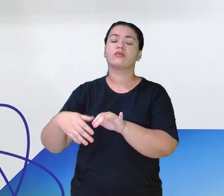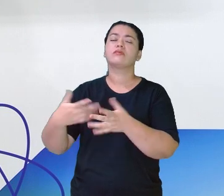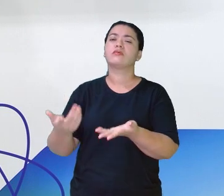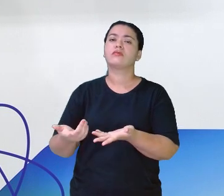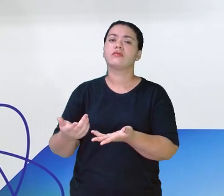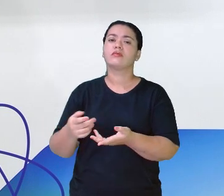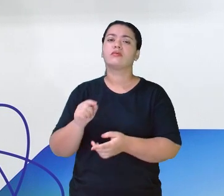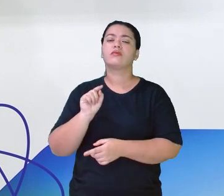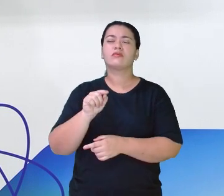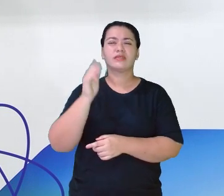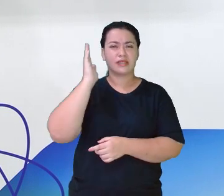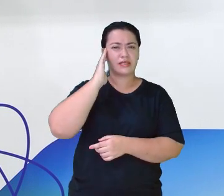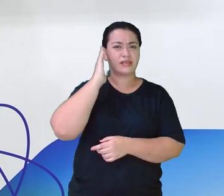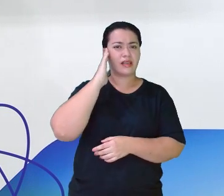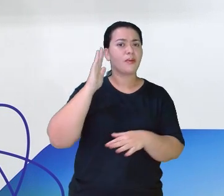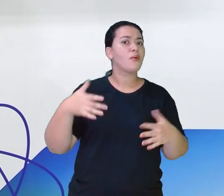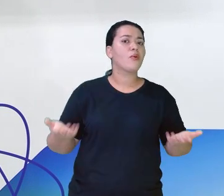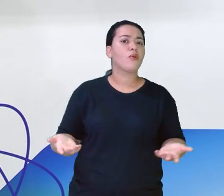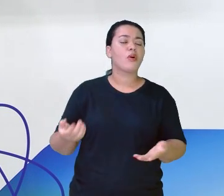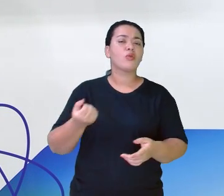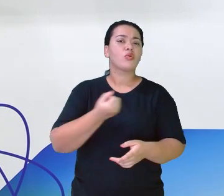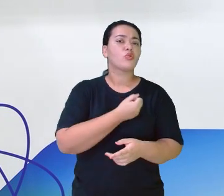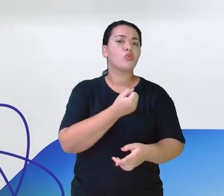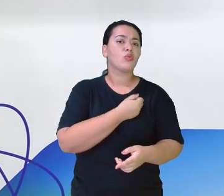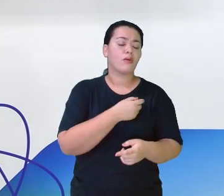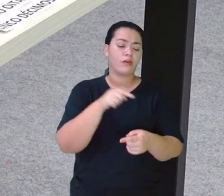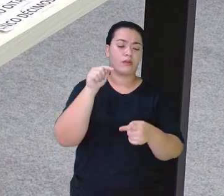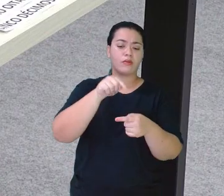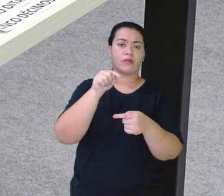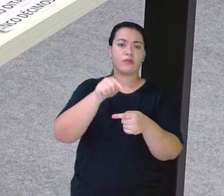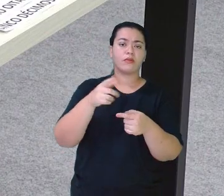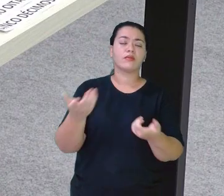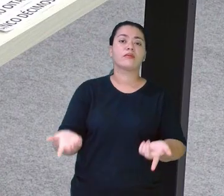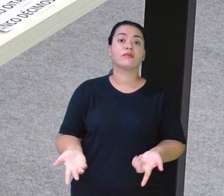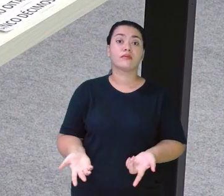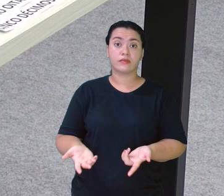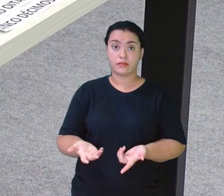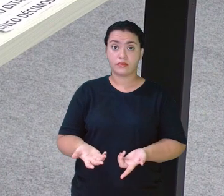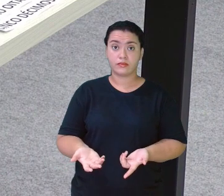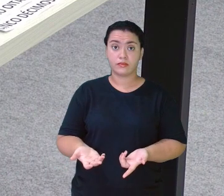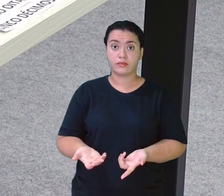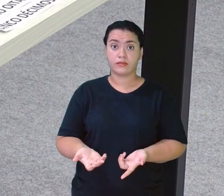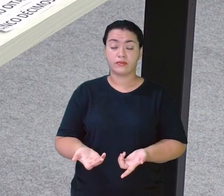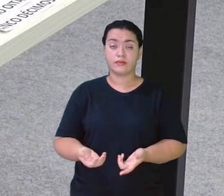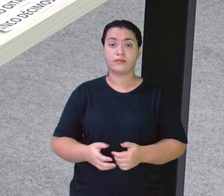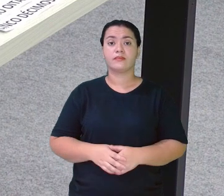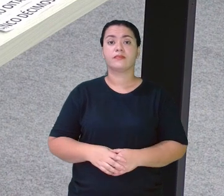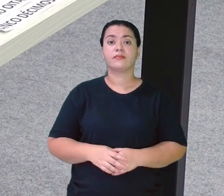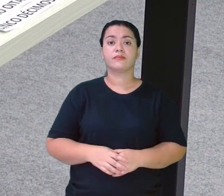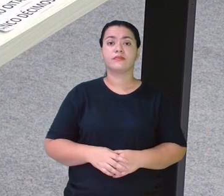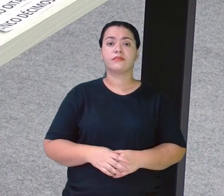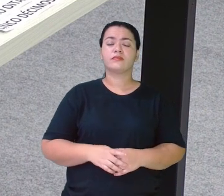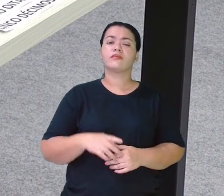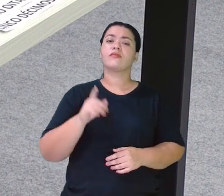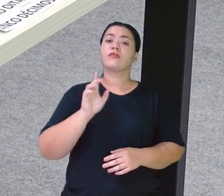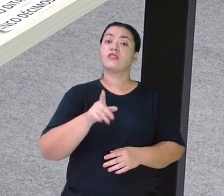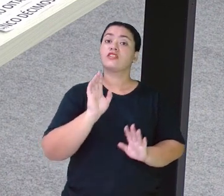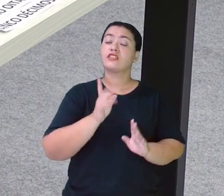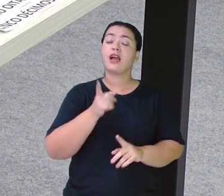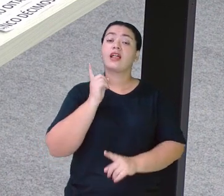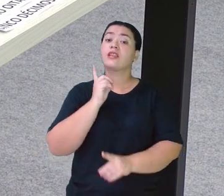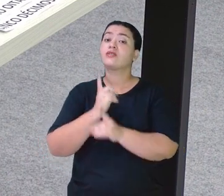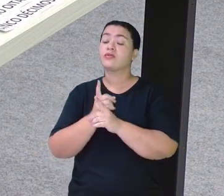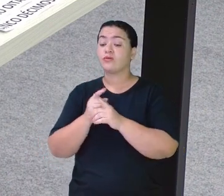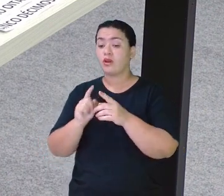aí, vocês já sabem qual é o número que eu vou colocar na parte de cima? Vocês já descobriram